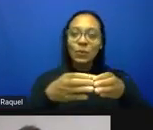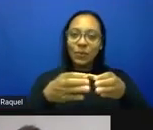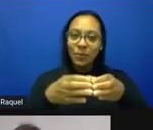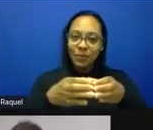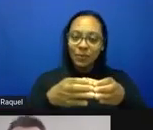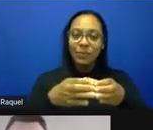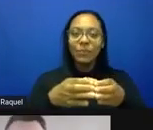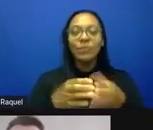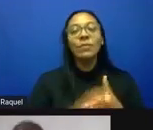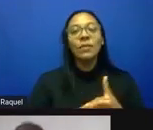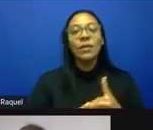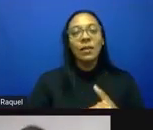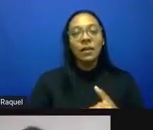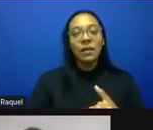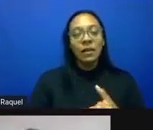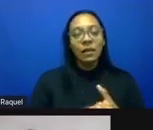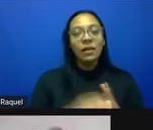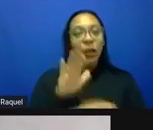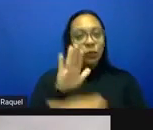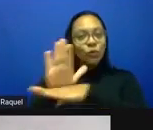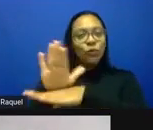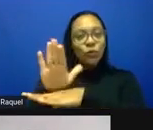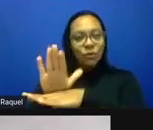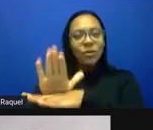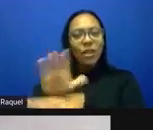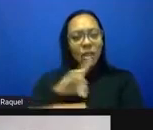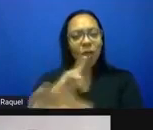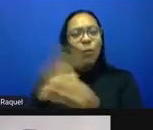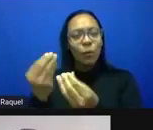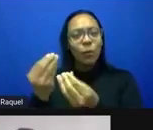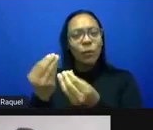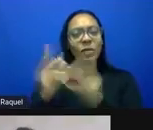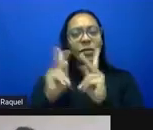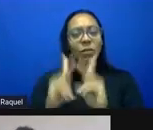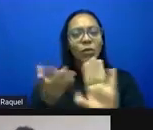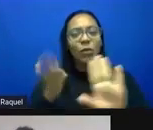ajudando. Tem muita gente por trás dessa live para fazer ela acontecer.